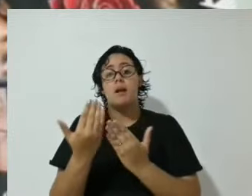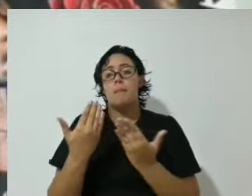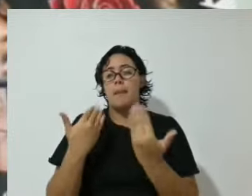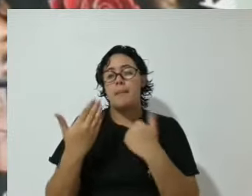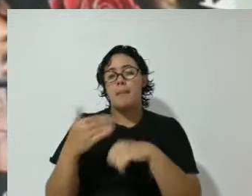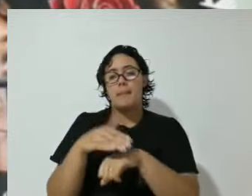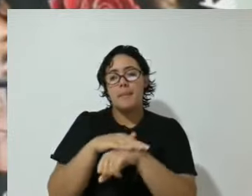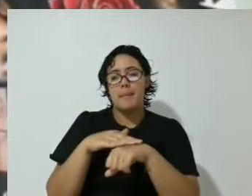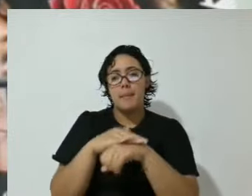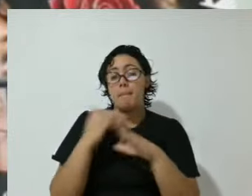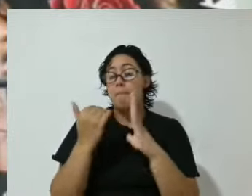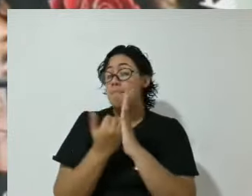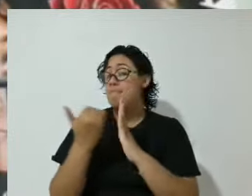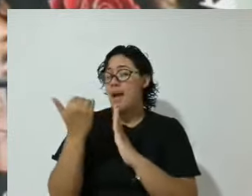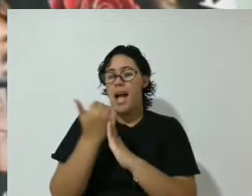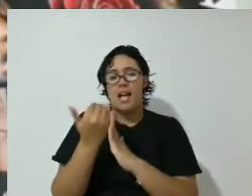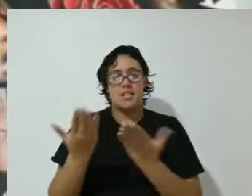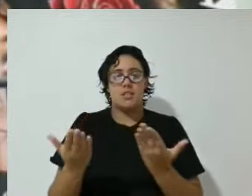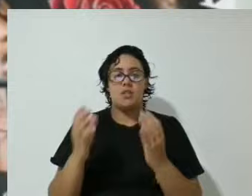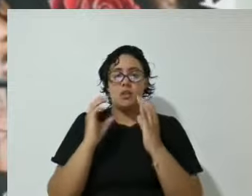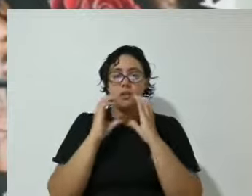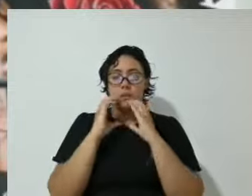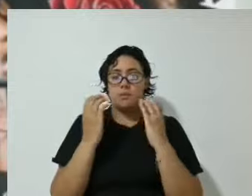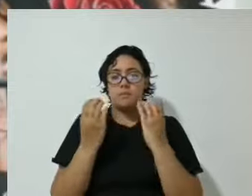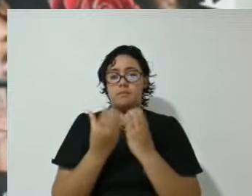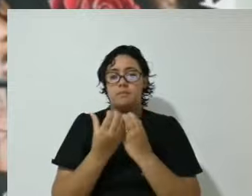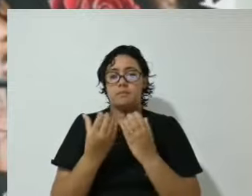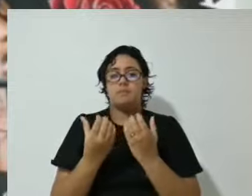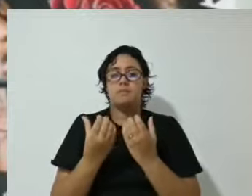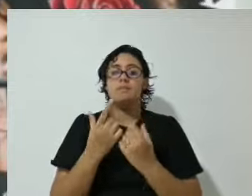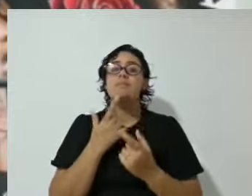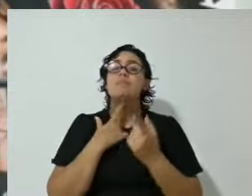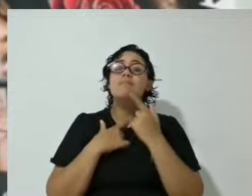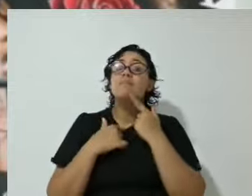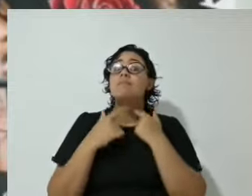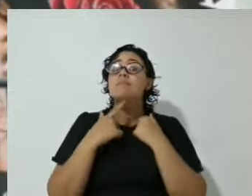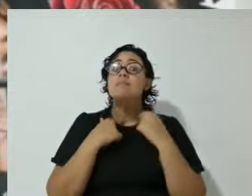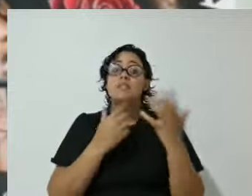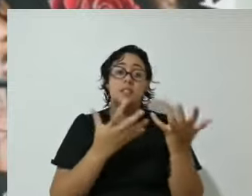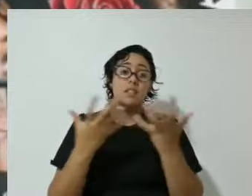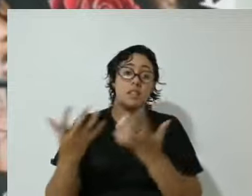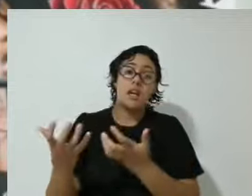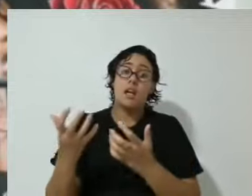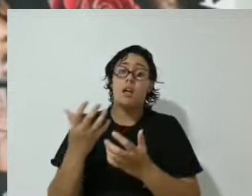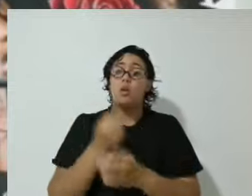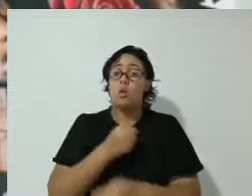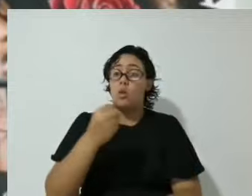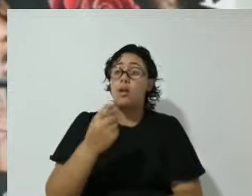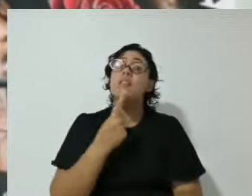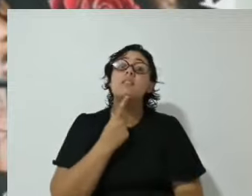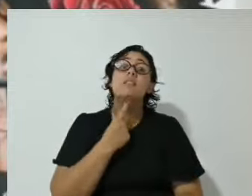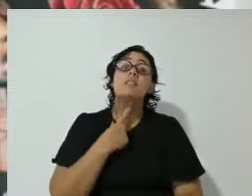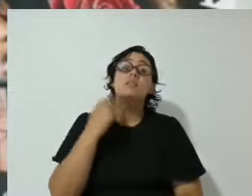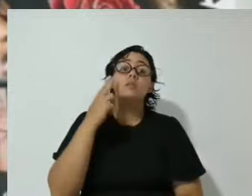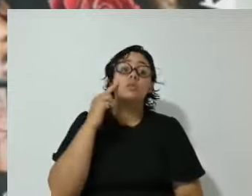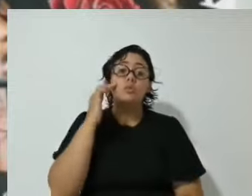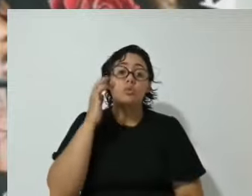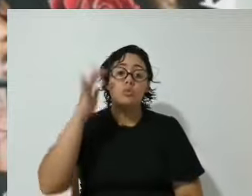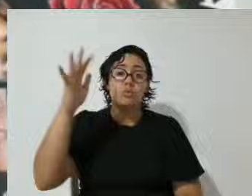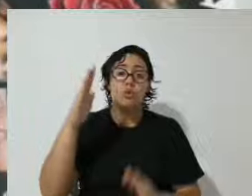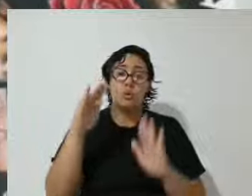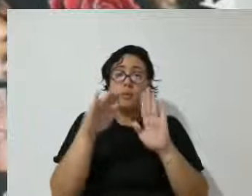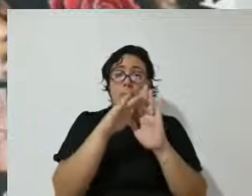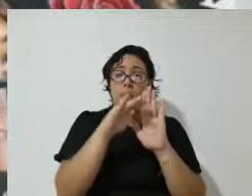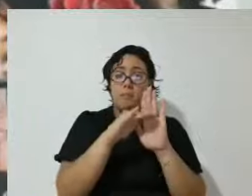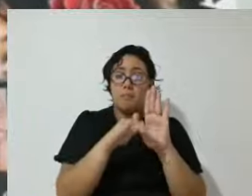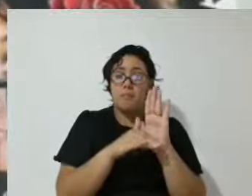dialogadora, uma comunidade que desejosa, que coloca os seus desejos e os seus sonhos em pauta também.